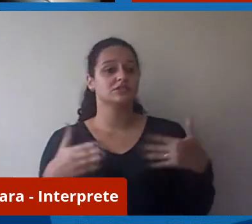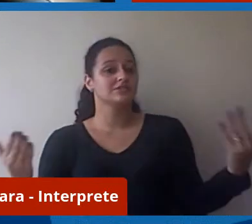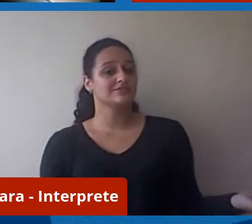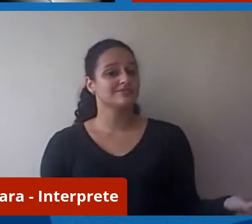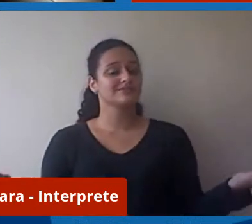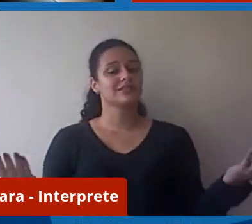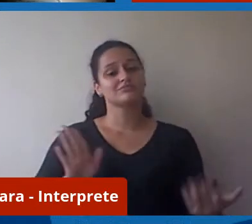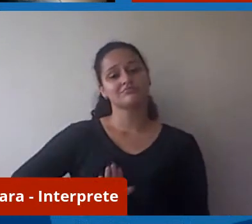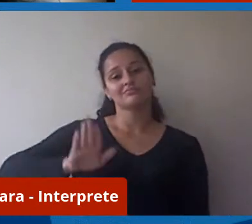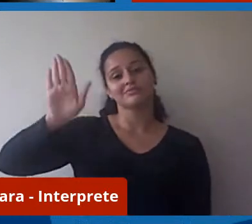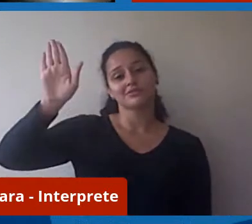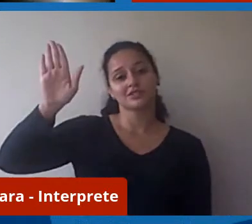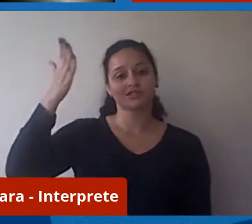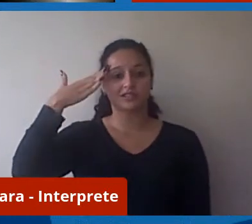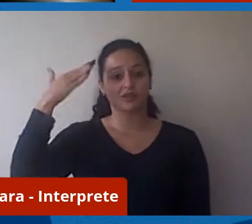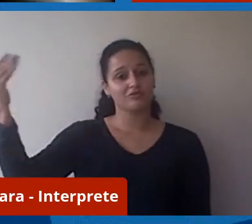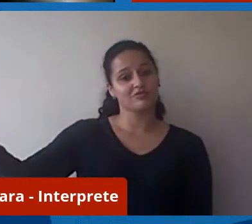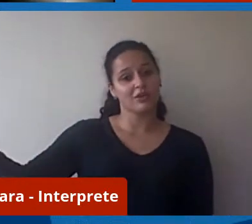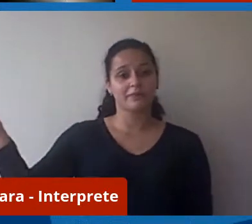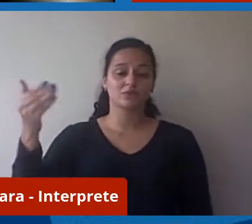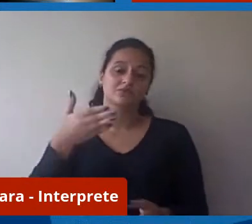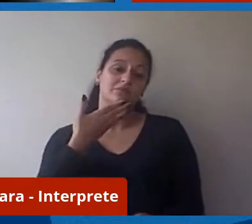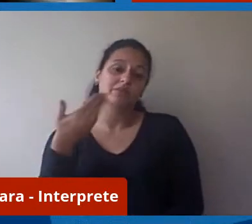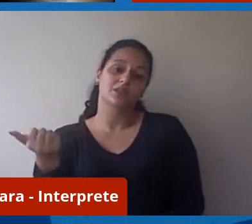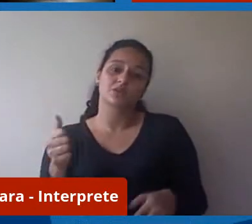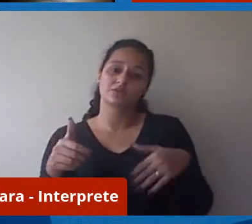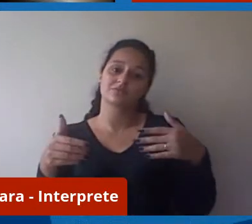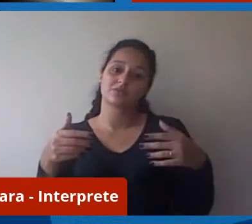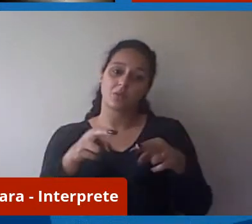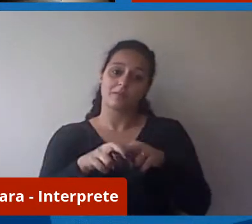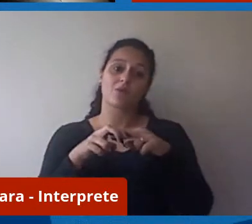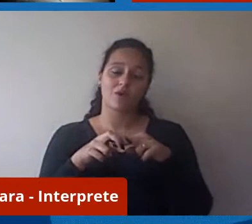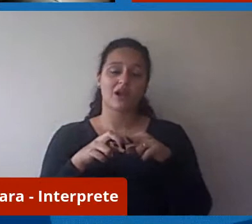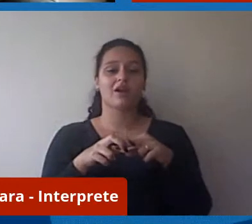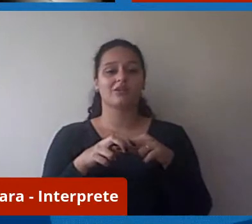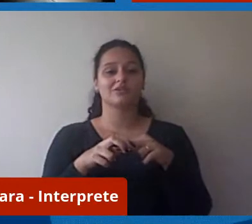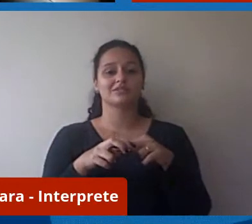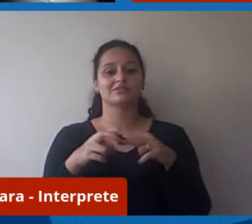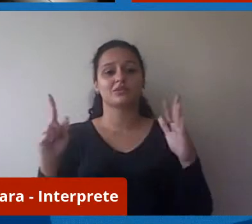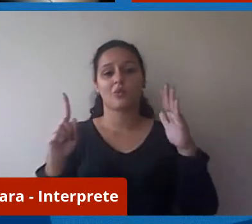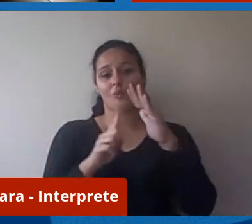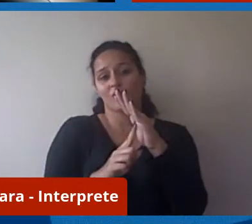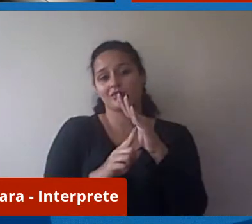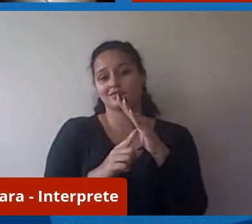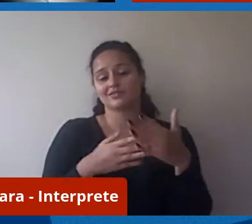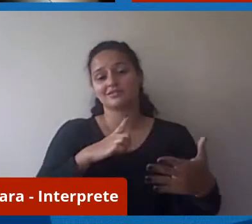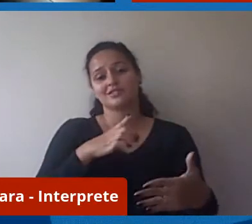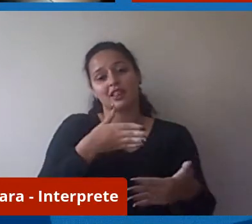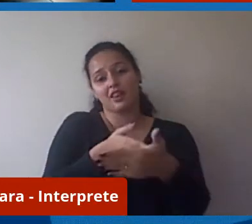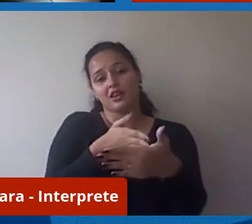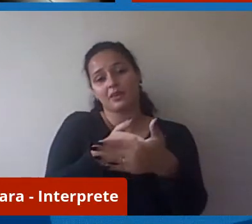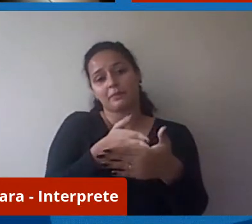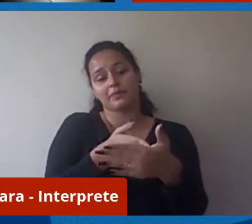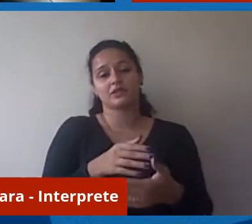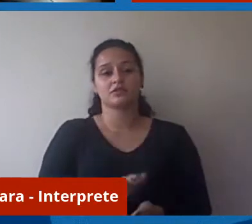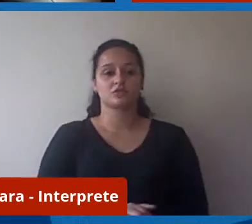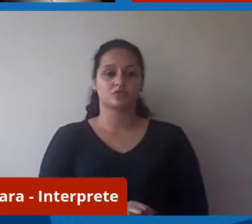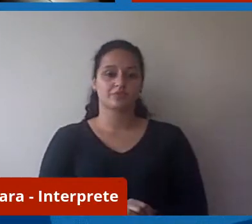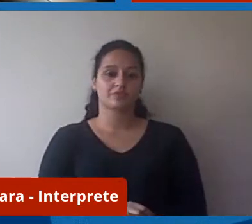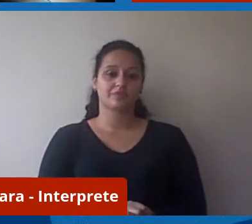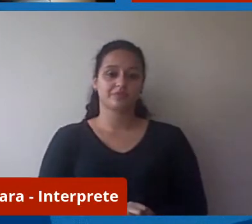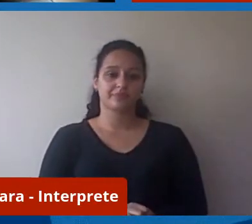Então, na quarentena, é muito limitado isso. Vai sair para a rua. Digamos que a Benedita chegue no segundo turno no